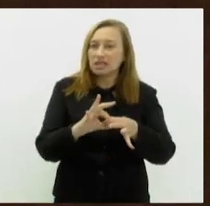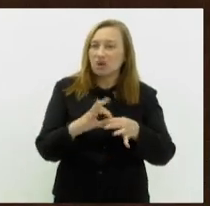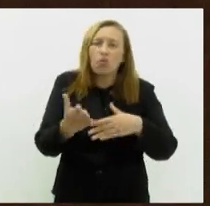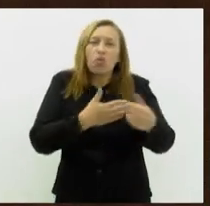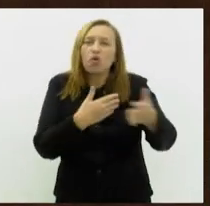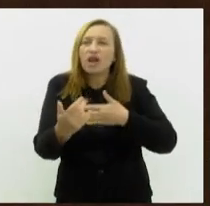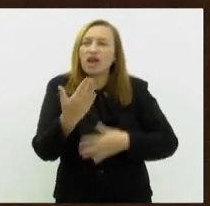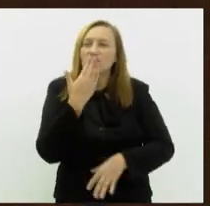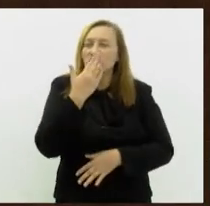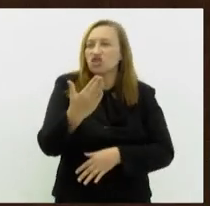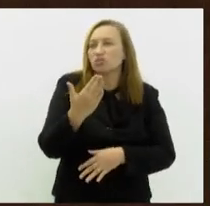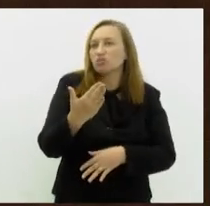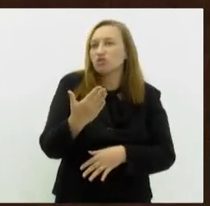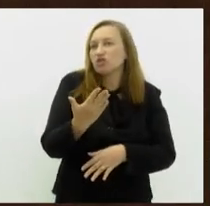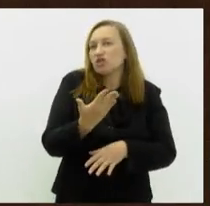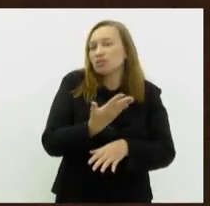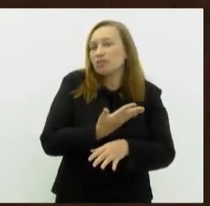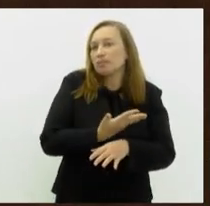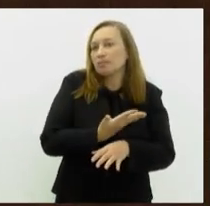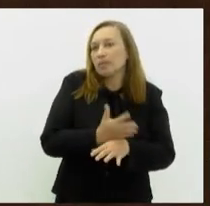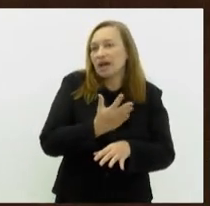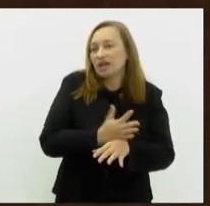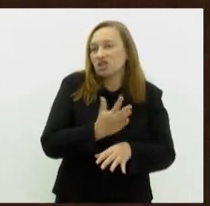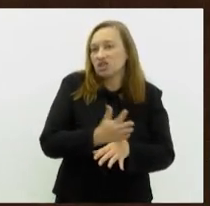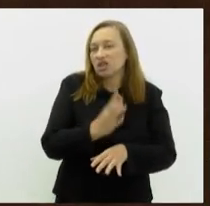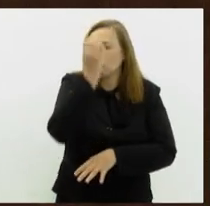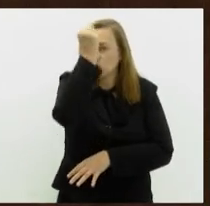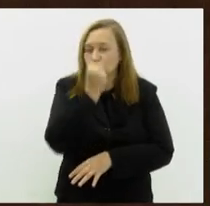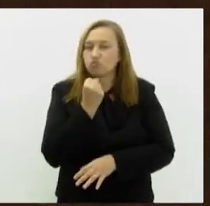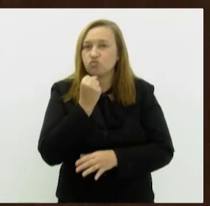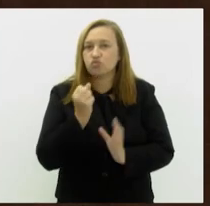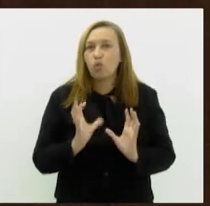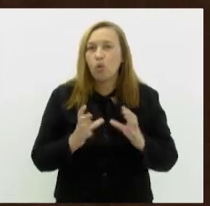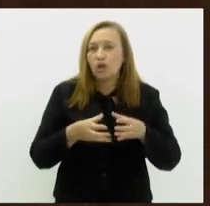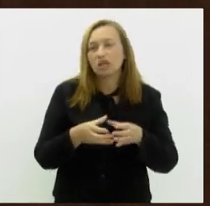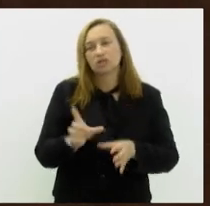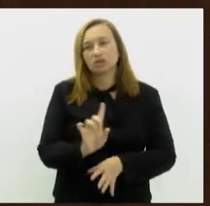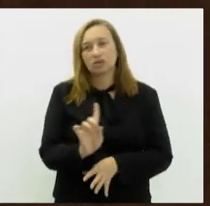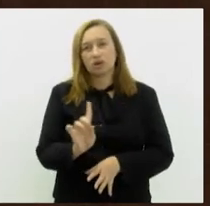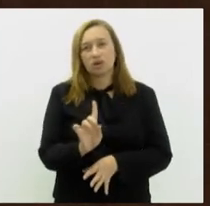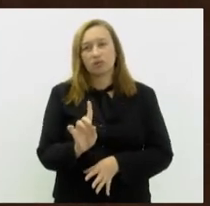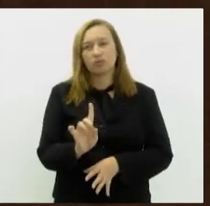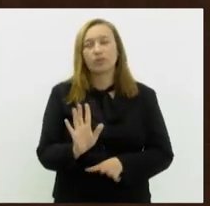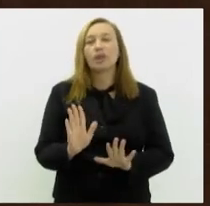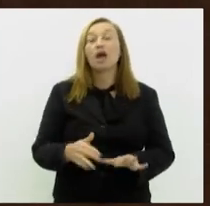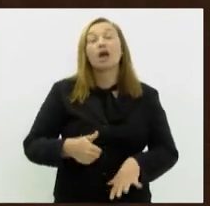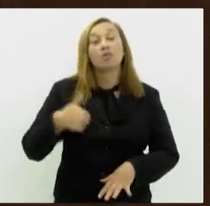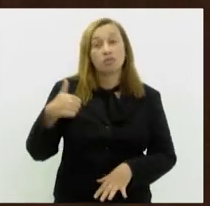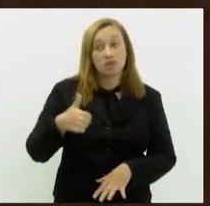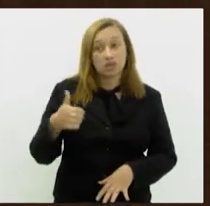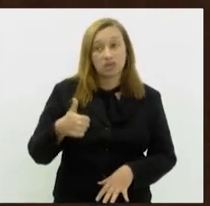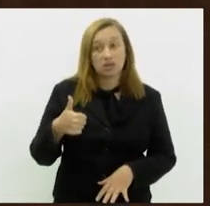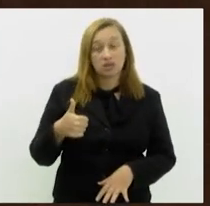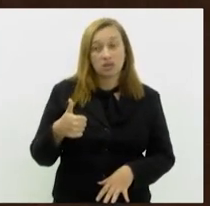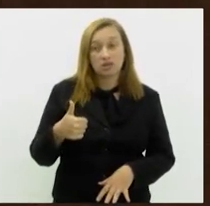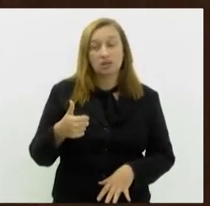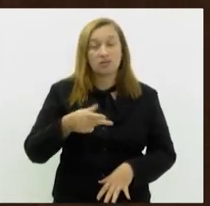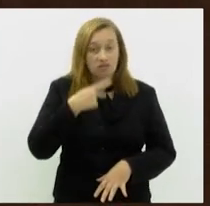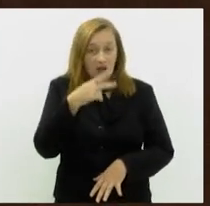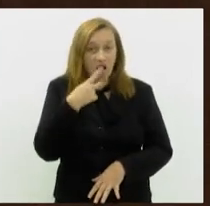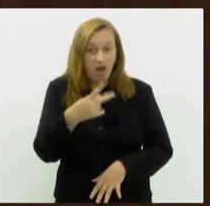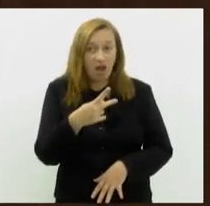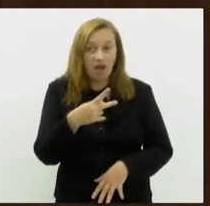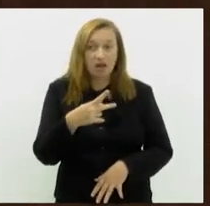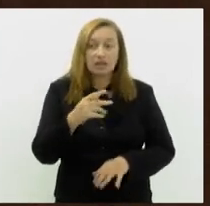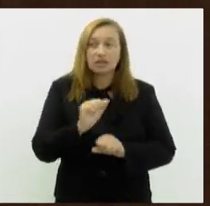qualquer tipo de prática terrorista. Então, a primeira coisa que a gente deve dizer e deixar claro aqui é